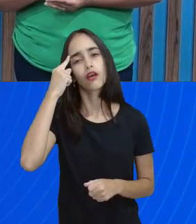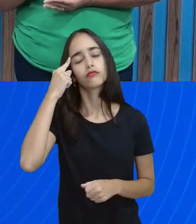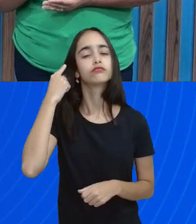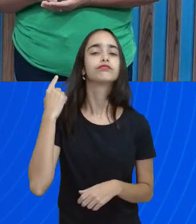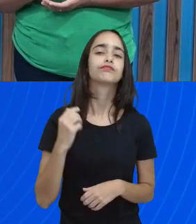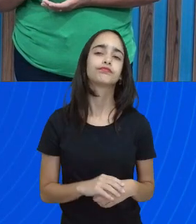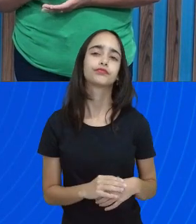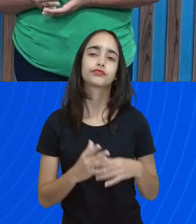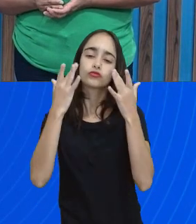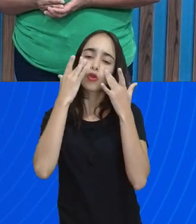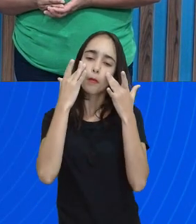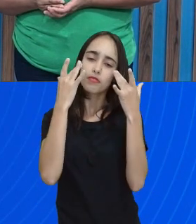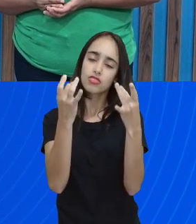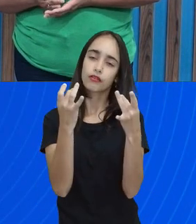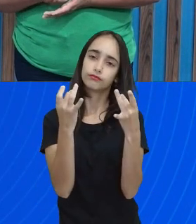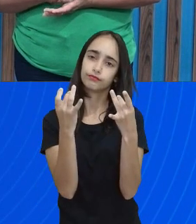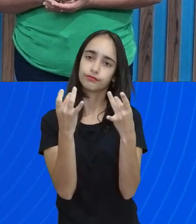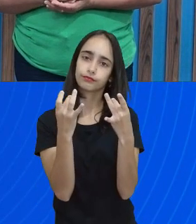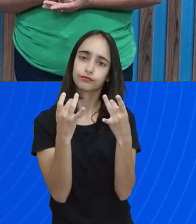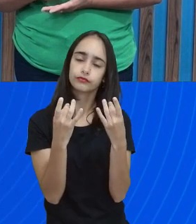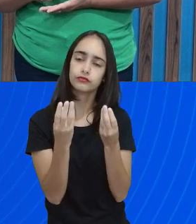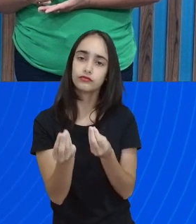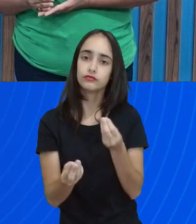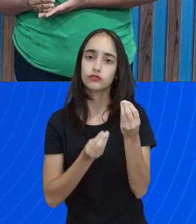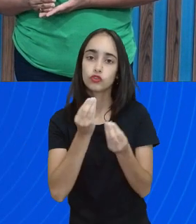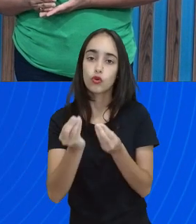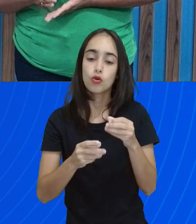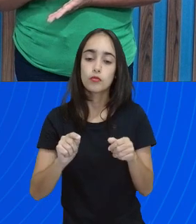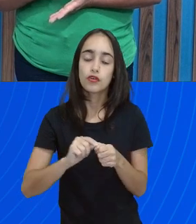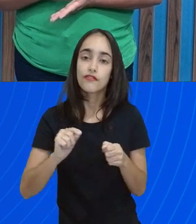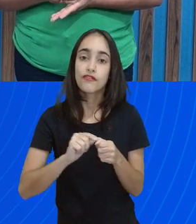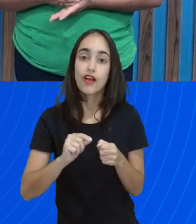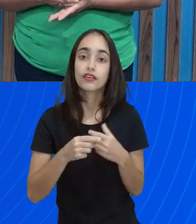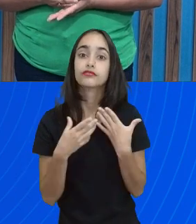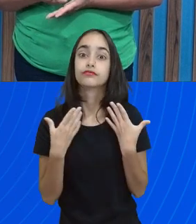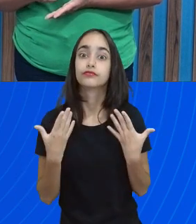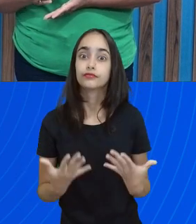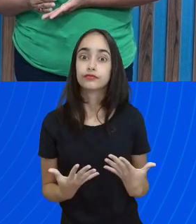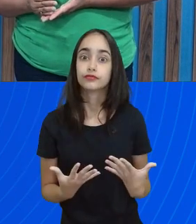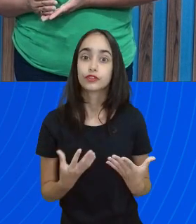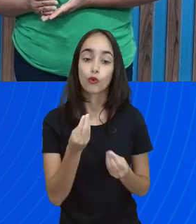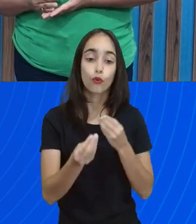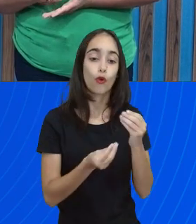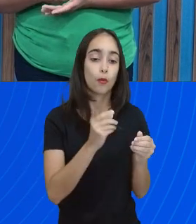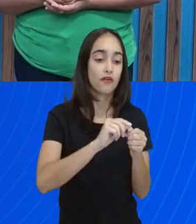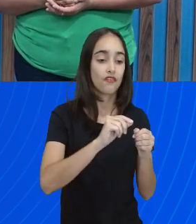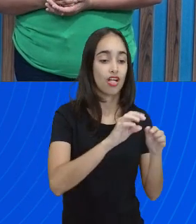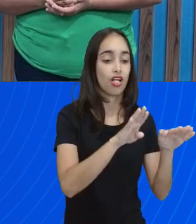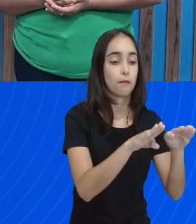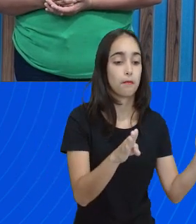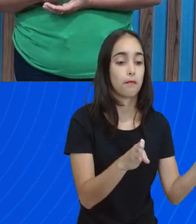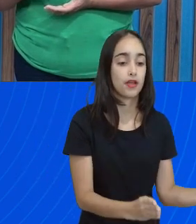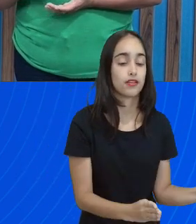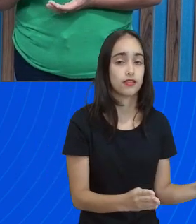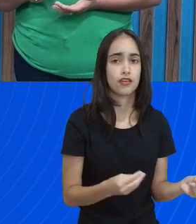de que eles são feitos. De que é feito o móvel? De que é feito o livro? E a